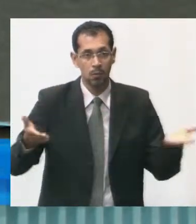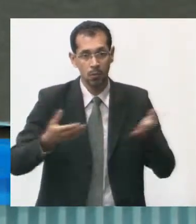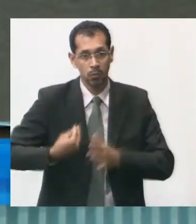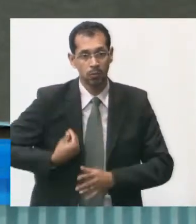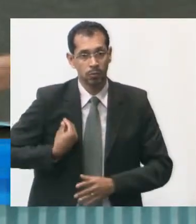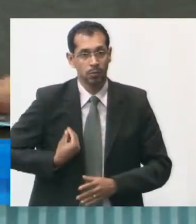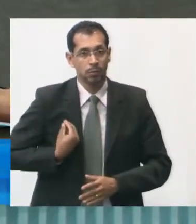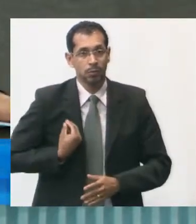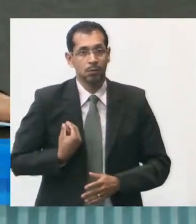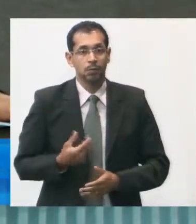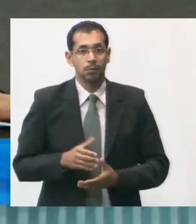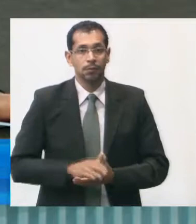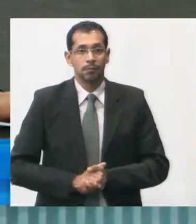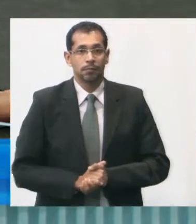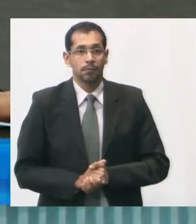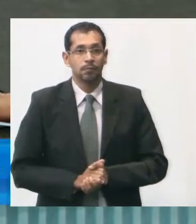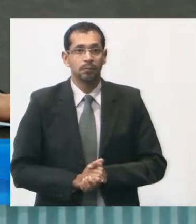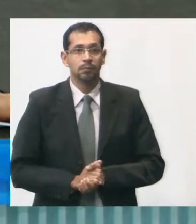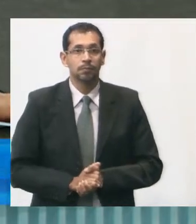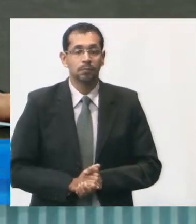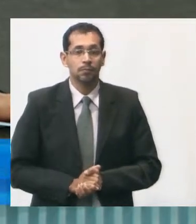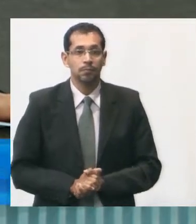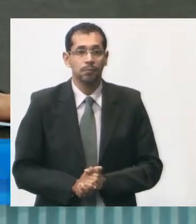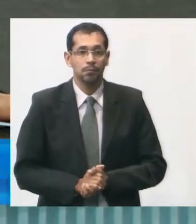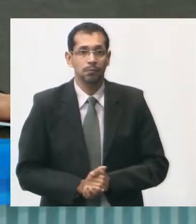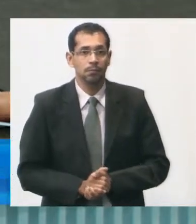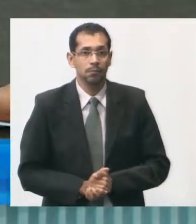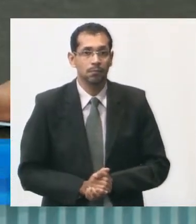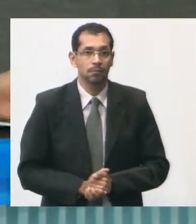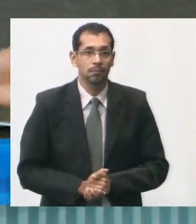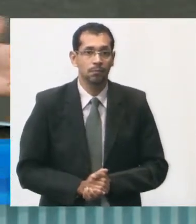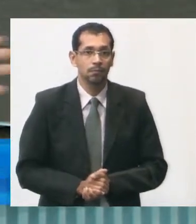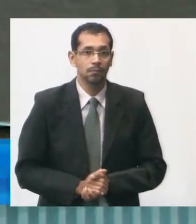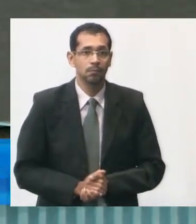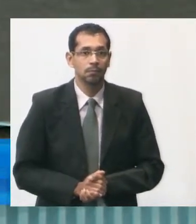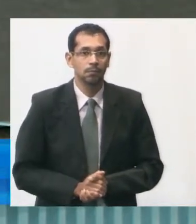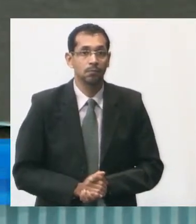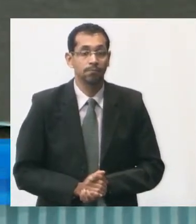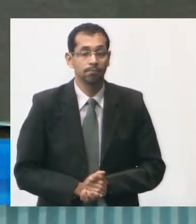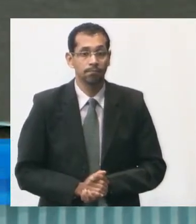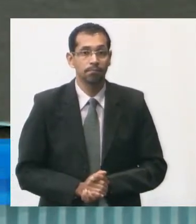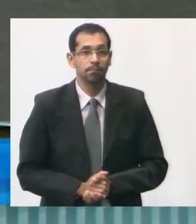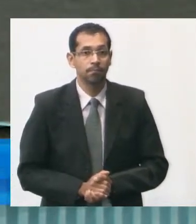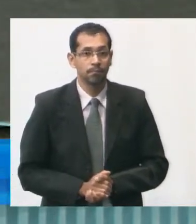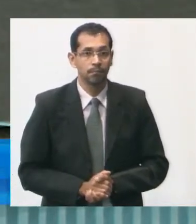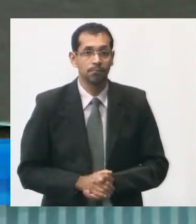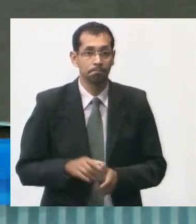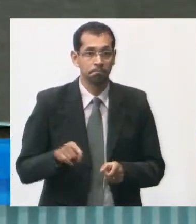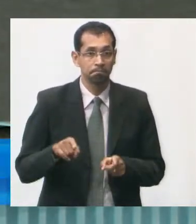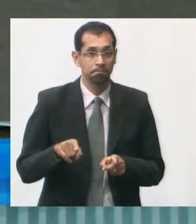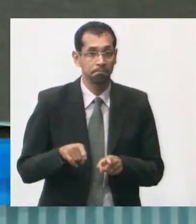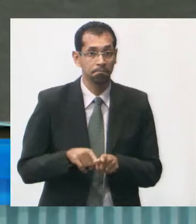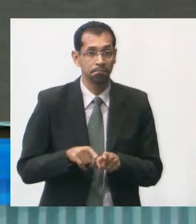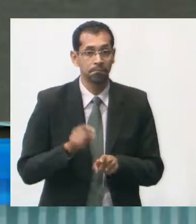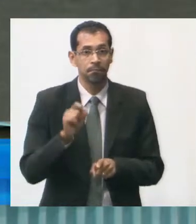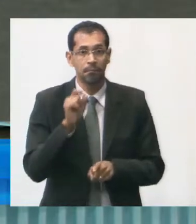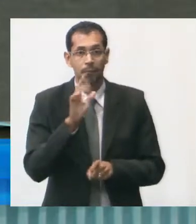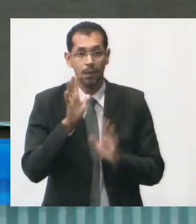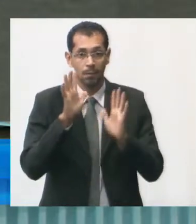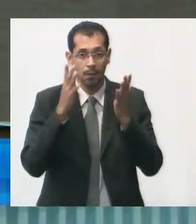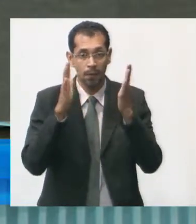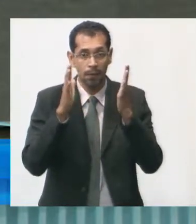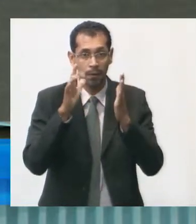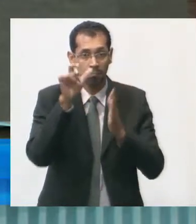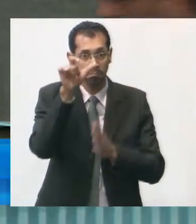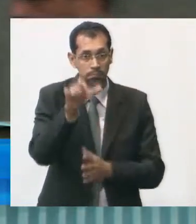no plenário dessa casa e nas galerias. Queria parabenizar o vereador Roberto, mas eu gostaria de ressaltar mais uma